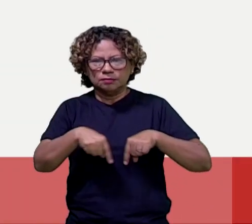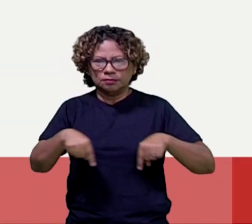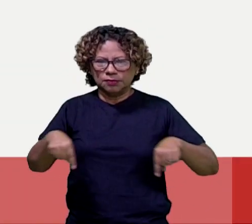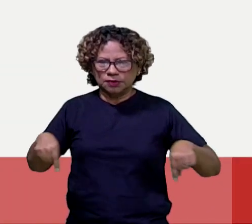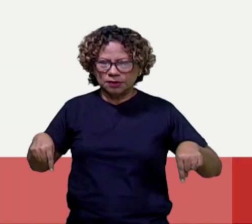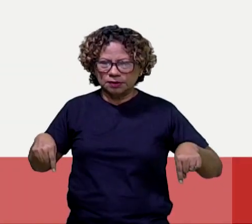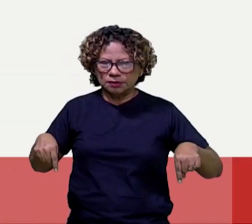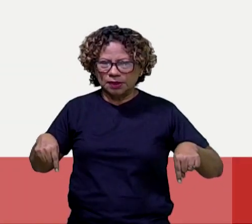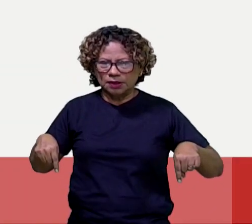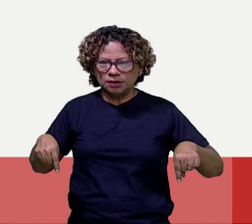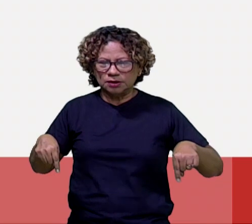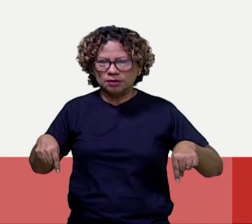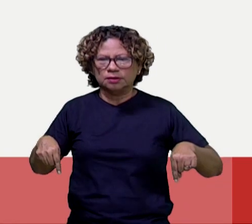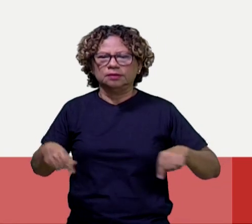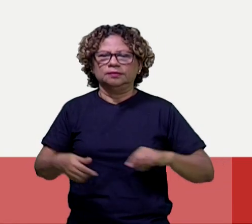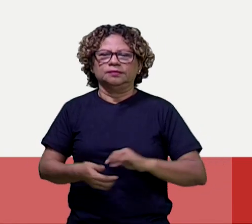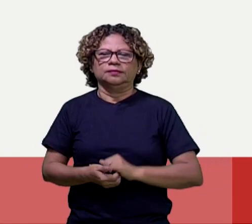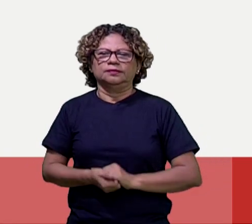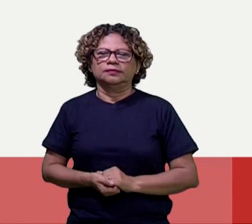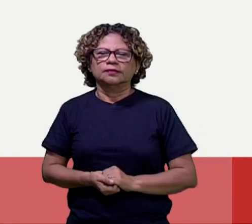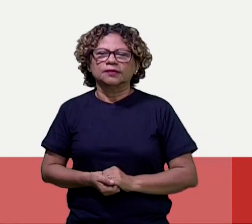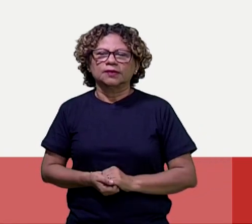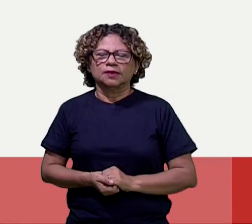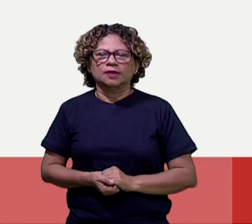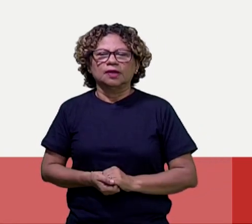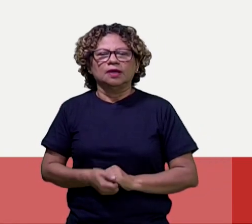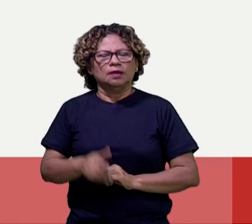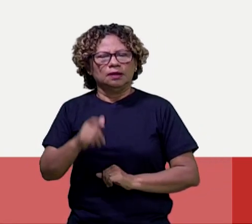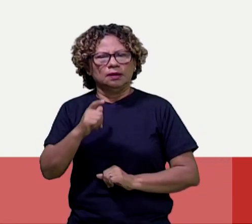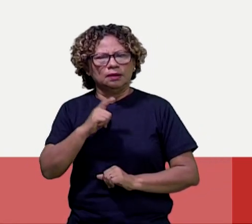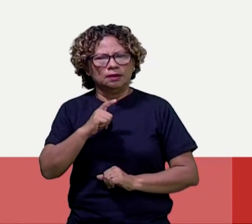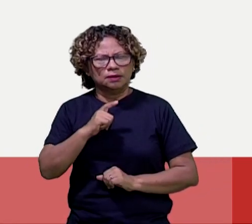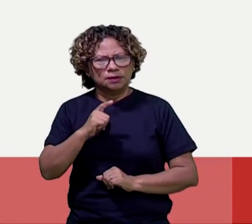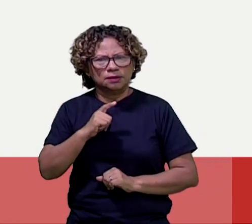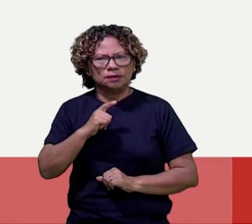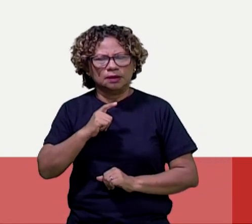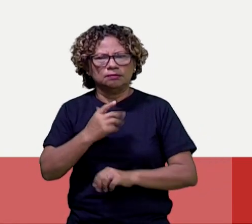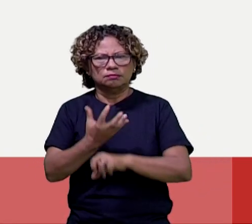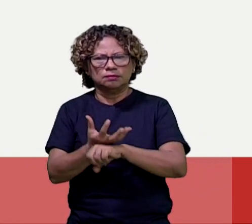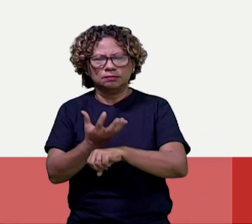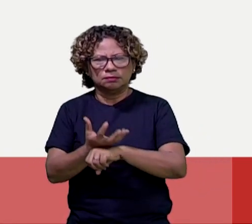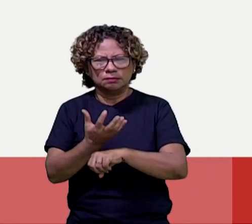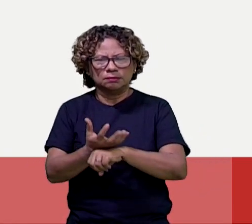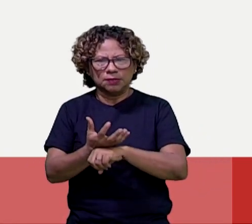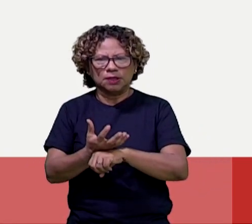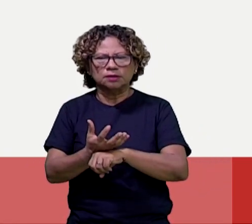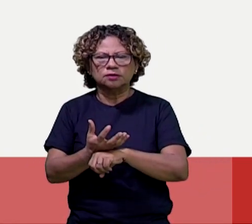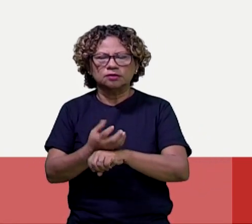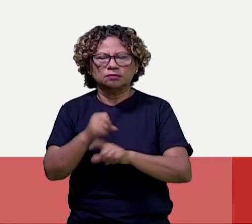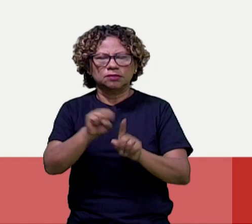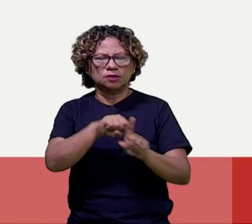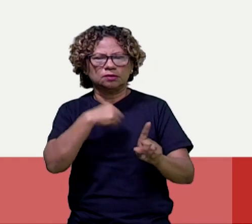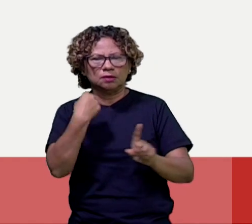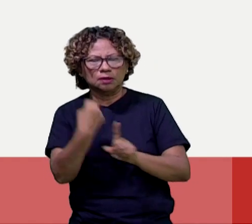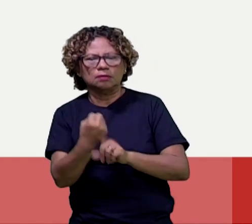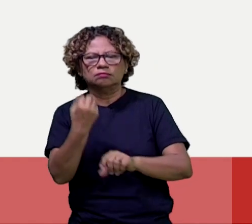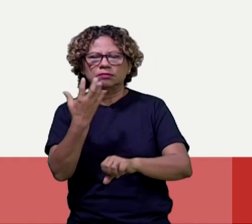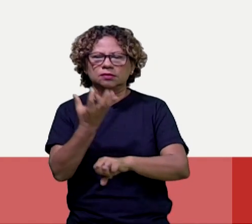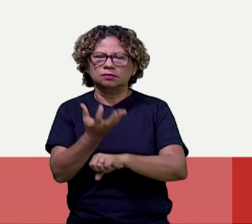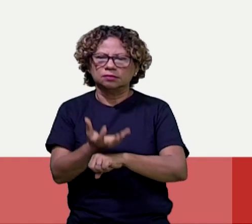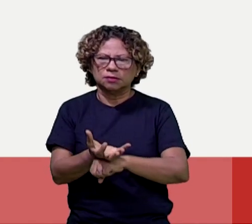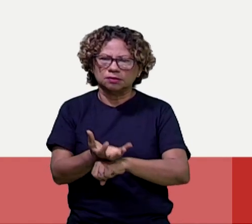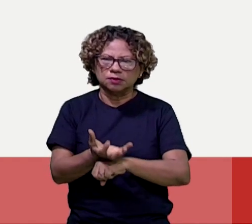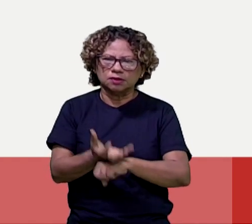esse site, gente, é voltado para a disciplina de sociologia, o componente curricular de